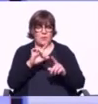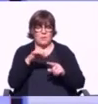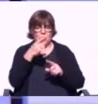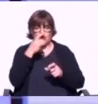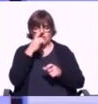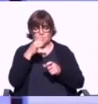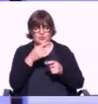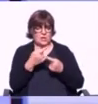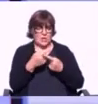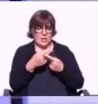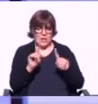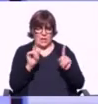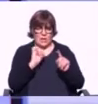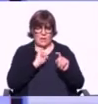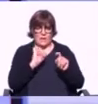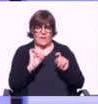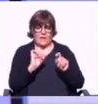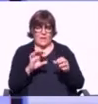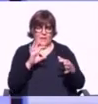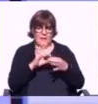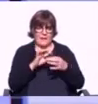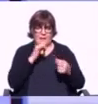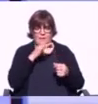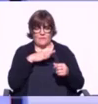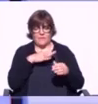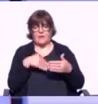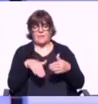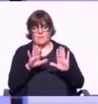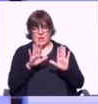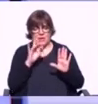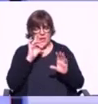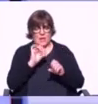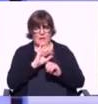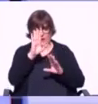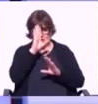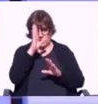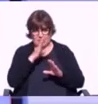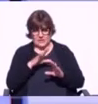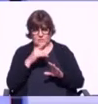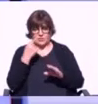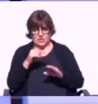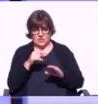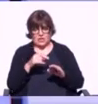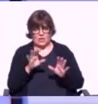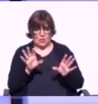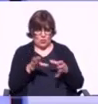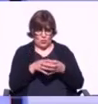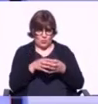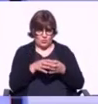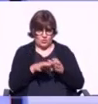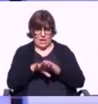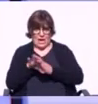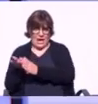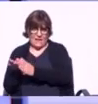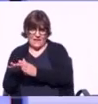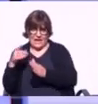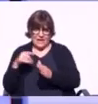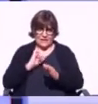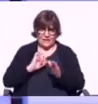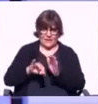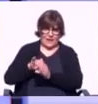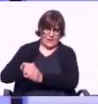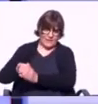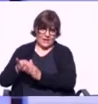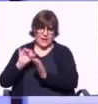pessoas que não as pessoas ligadas ao Benfica. Mas, como é óbvio, já sabemos que se trata destes grupos radicais. A verdade é que